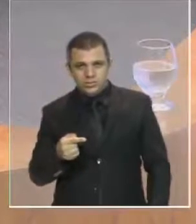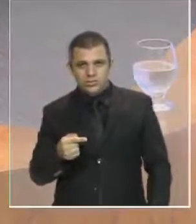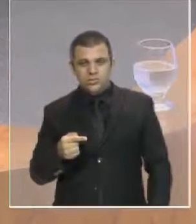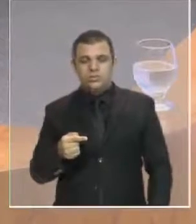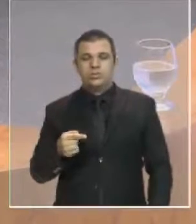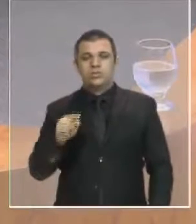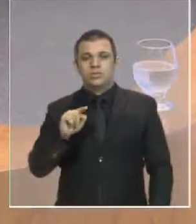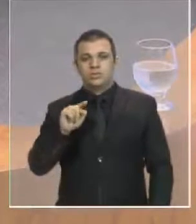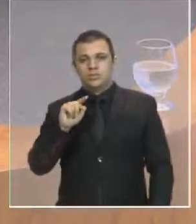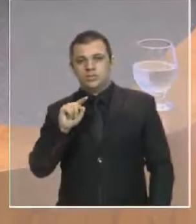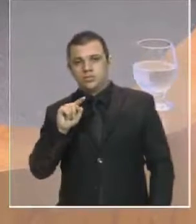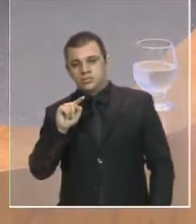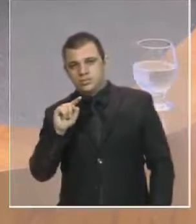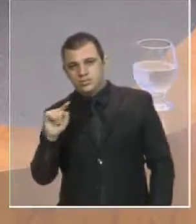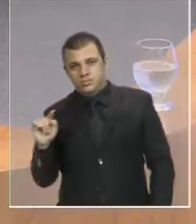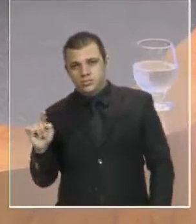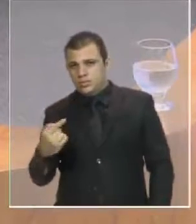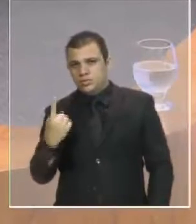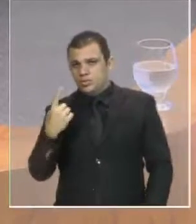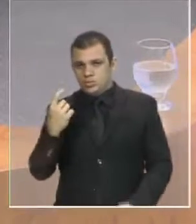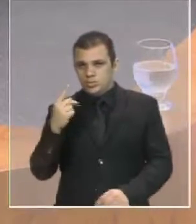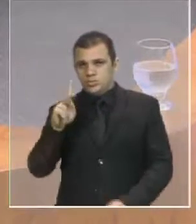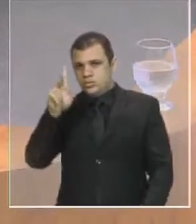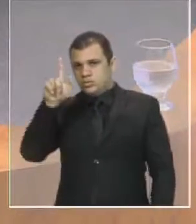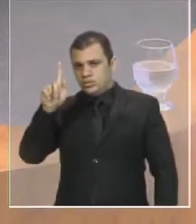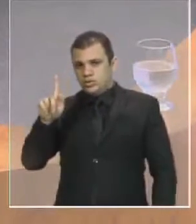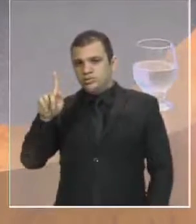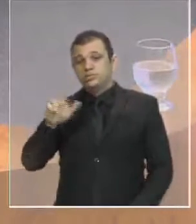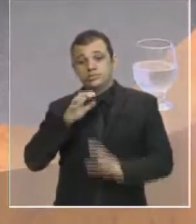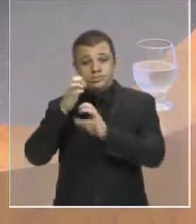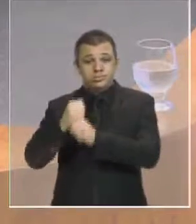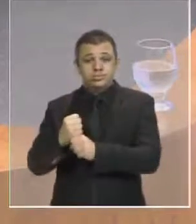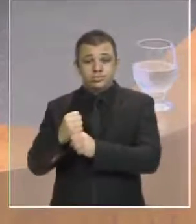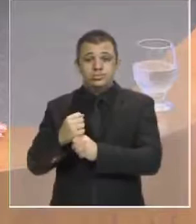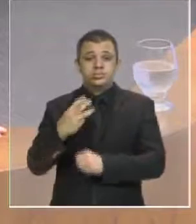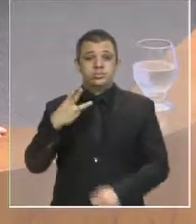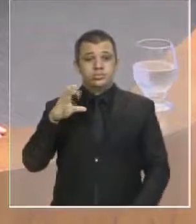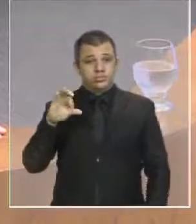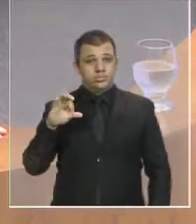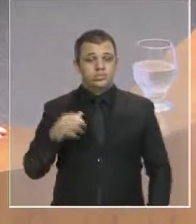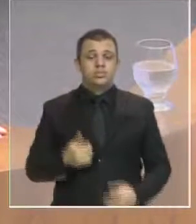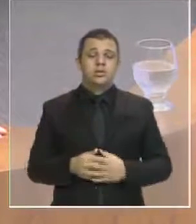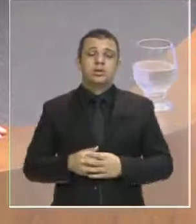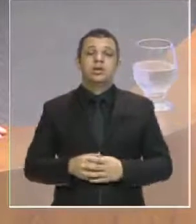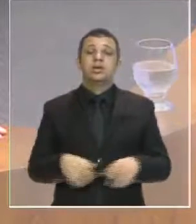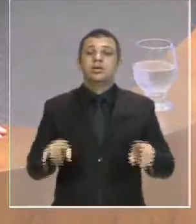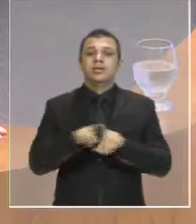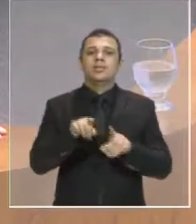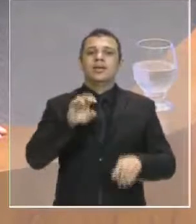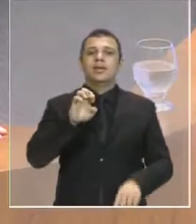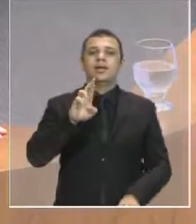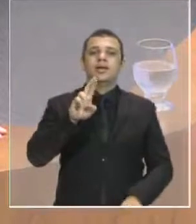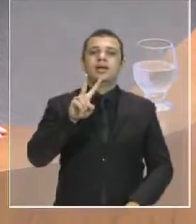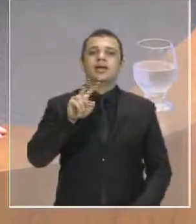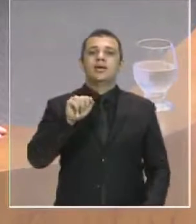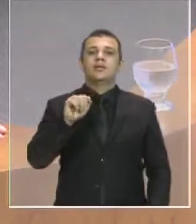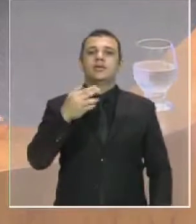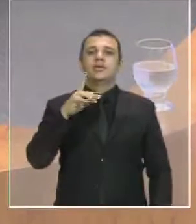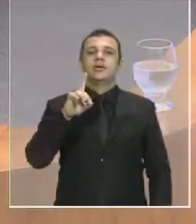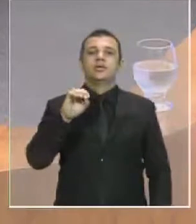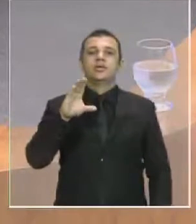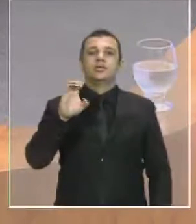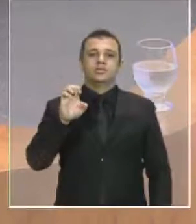doce, que foi contratado a R$ 22,00 o quilo, e não, como se coloca,